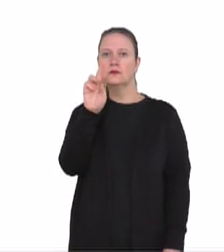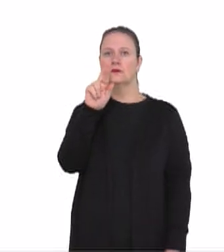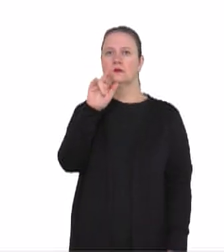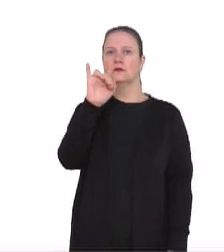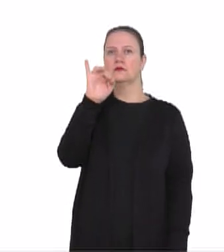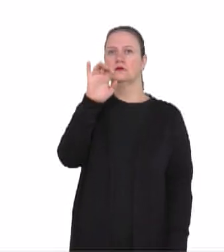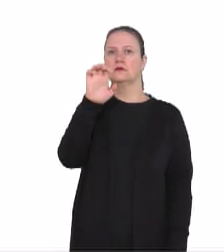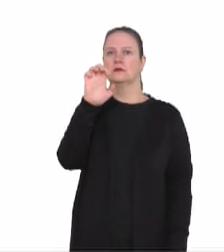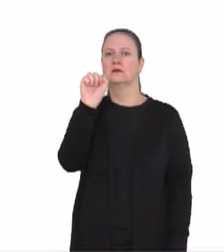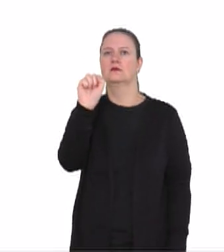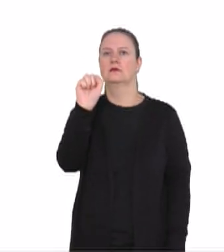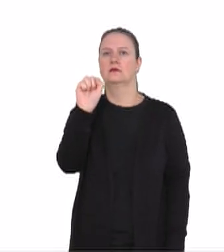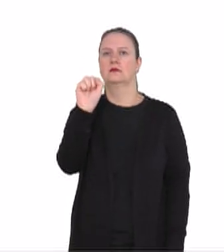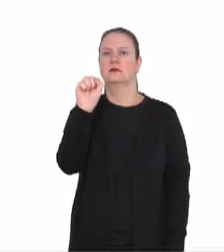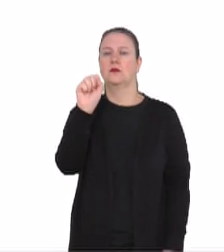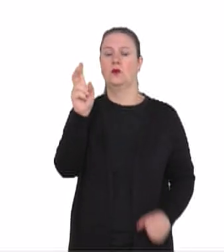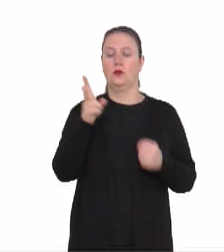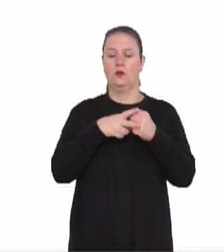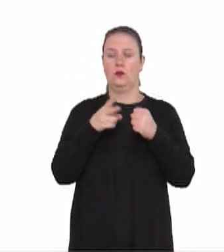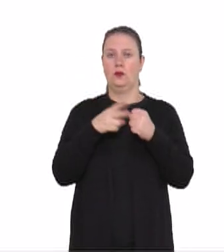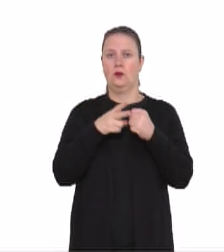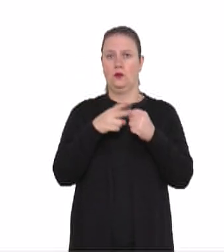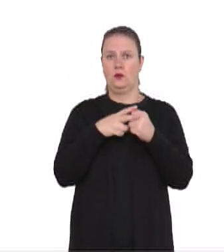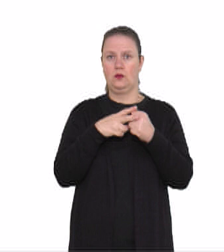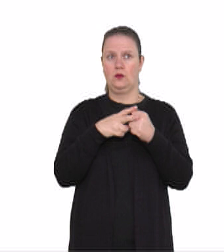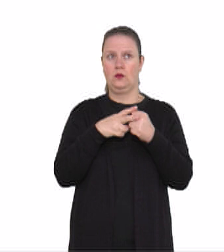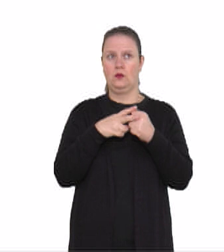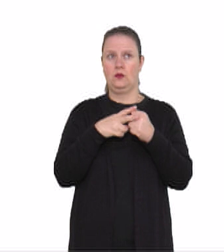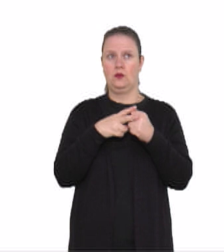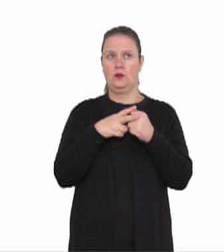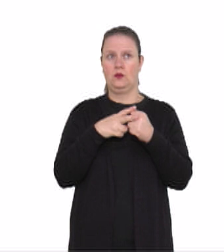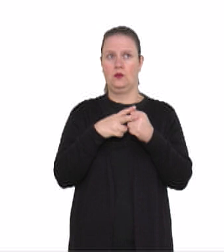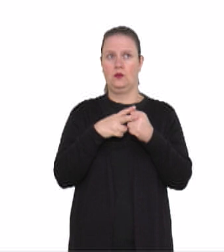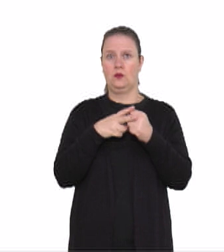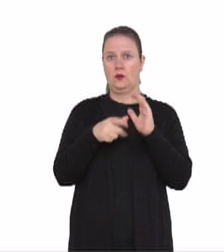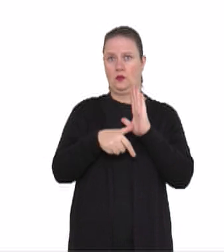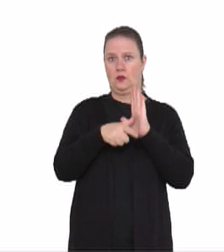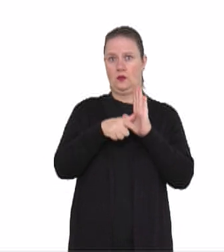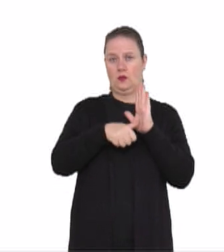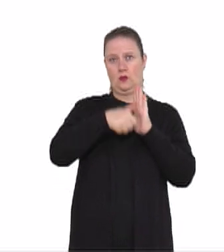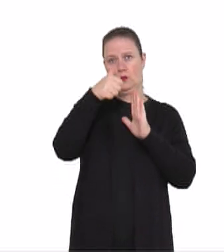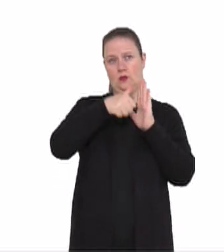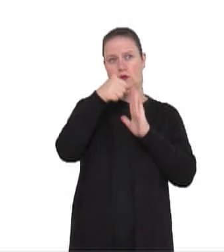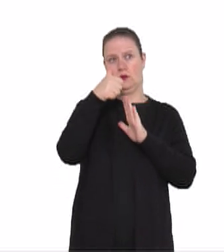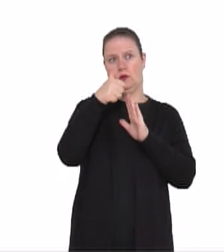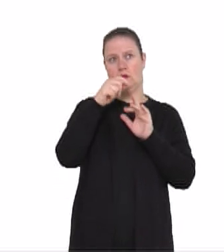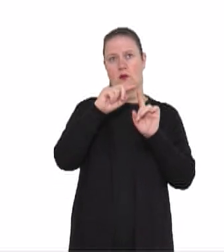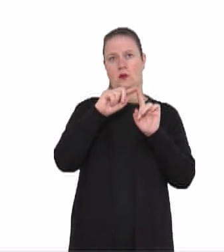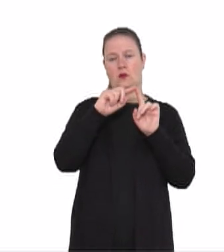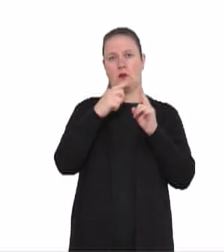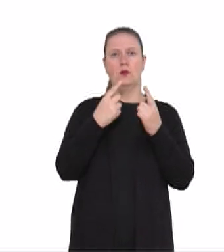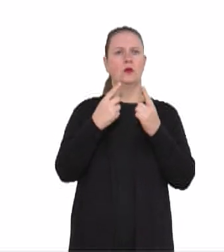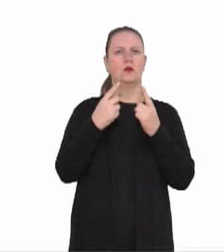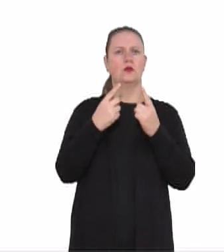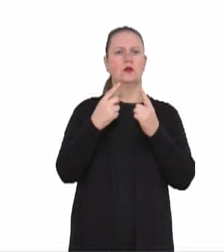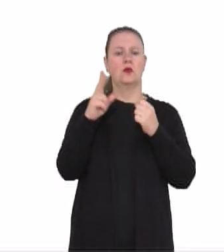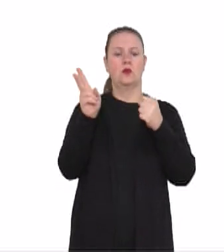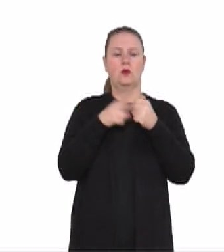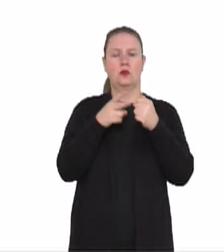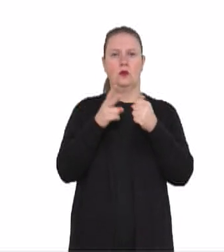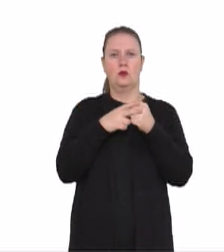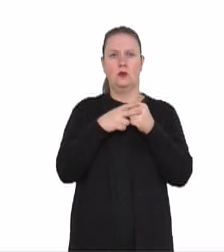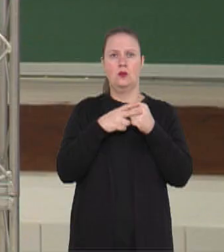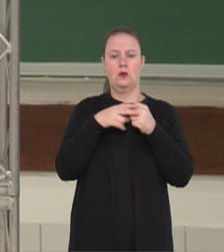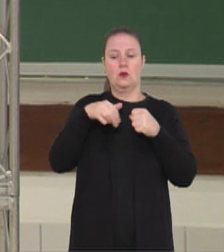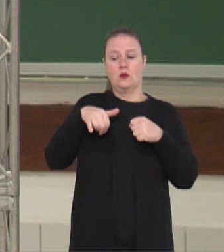try, como que ficou o try? O verbo try, to try, seria essa primeira alternativa aqui. E daí o que eu fiz? Quando o verbo termina